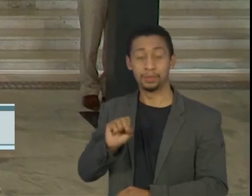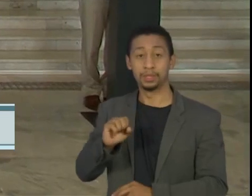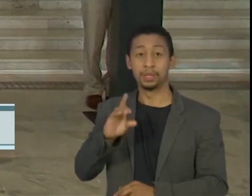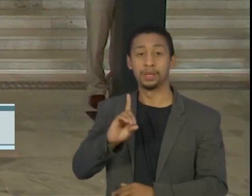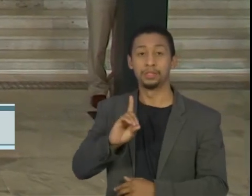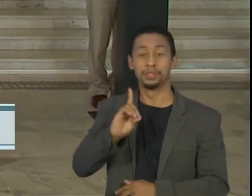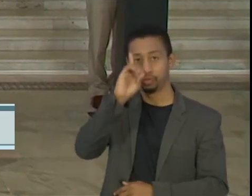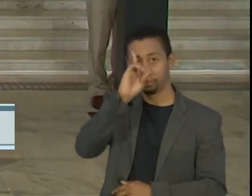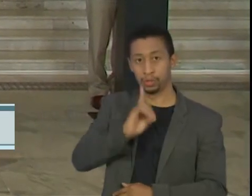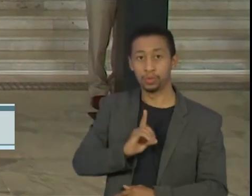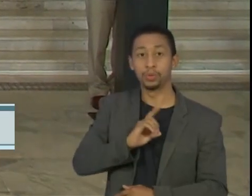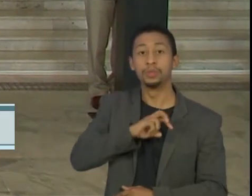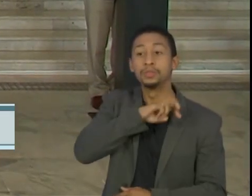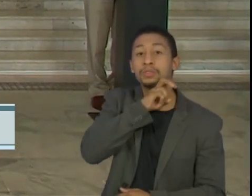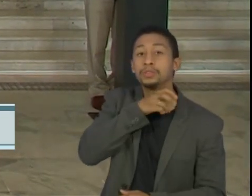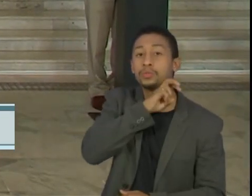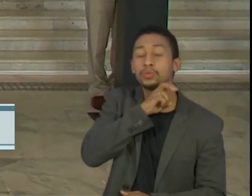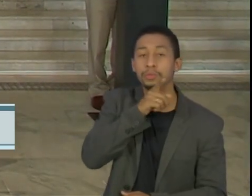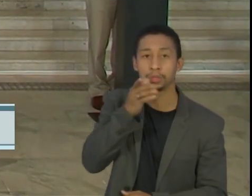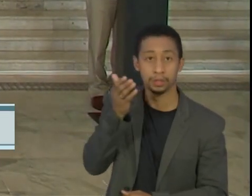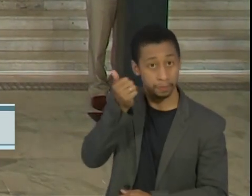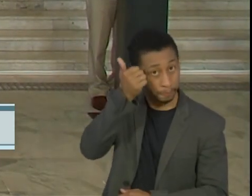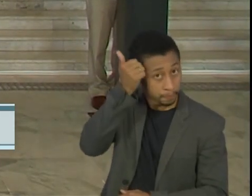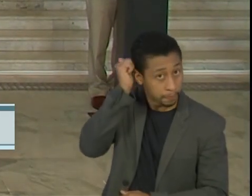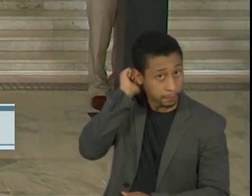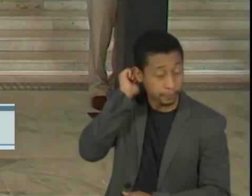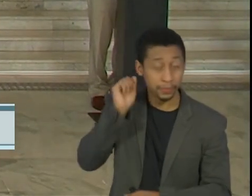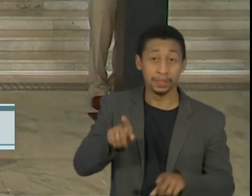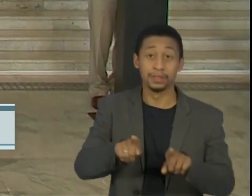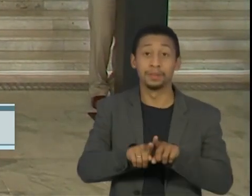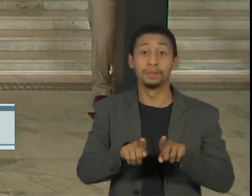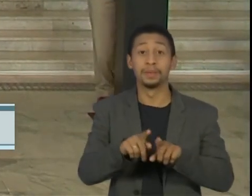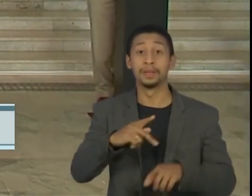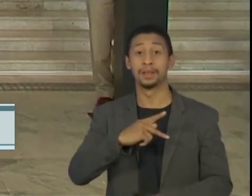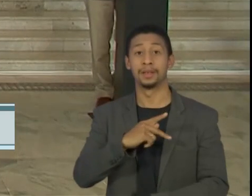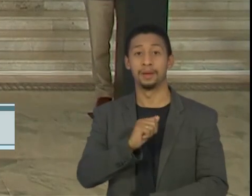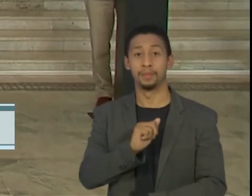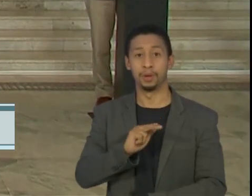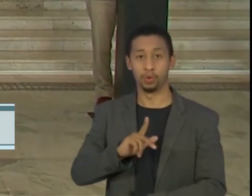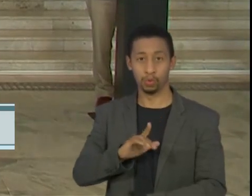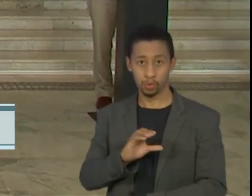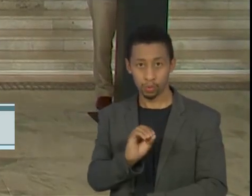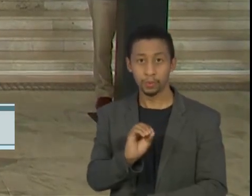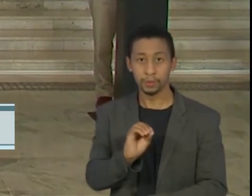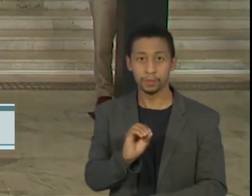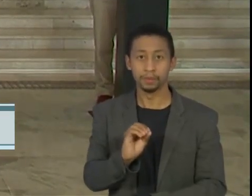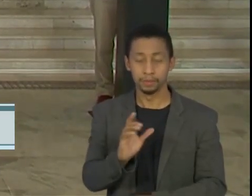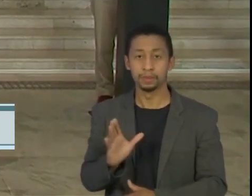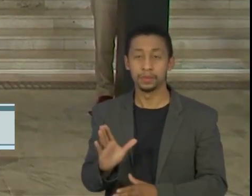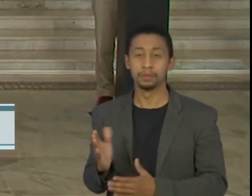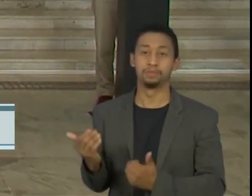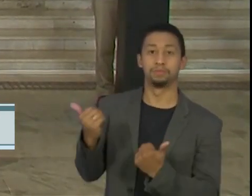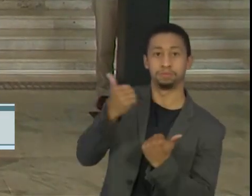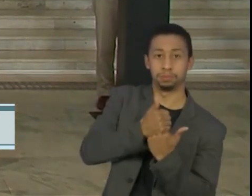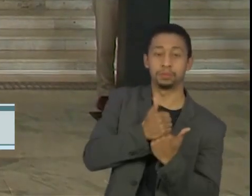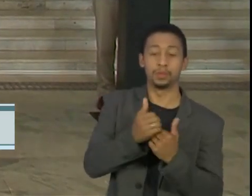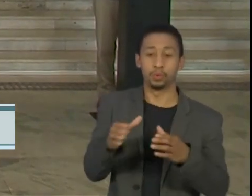Butantan. Hoje também o doutor Paulo Menezes assume a coordenadoria do Comitê de Contingência do